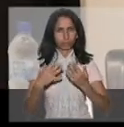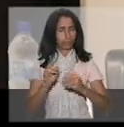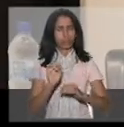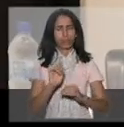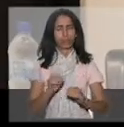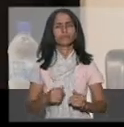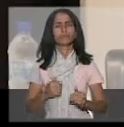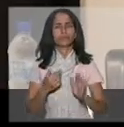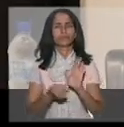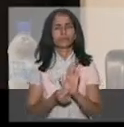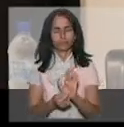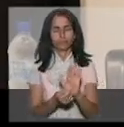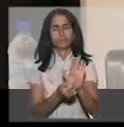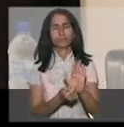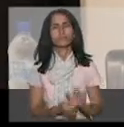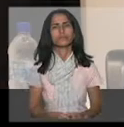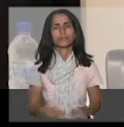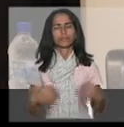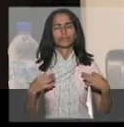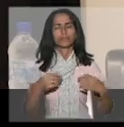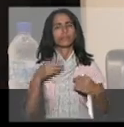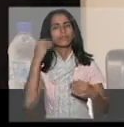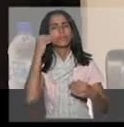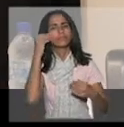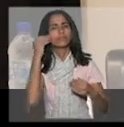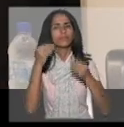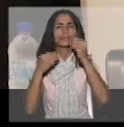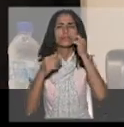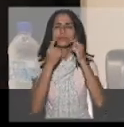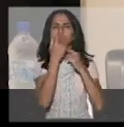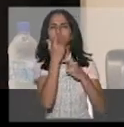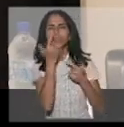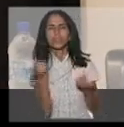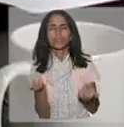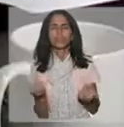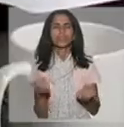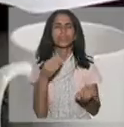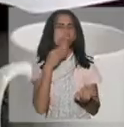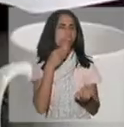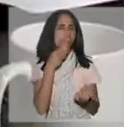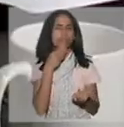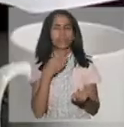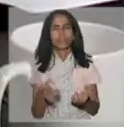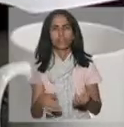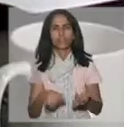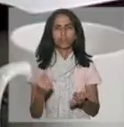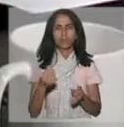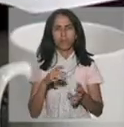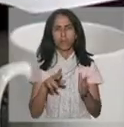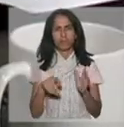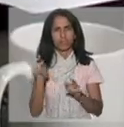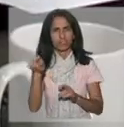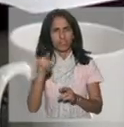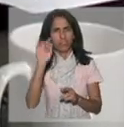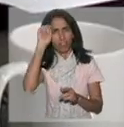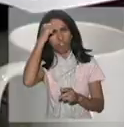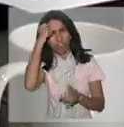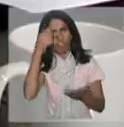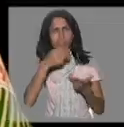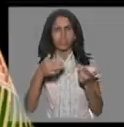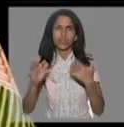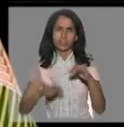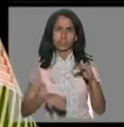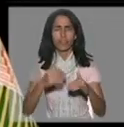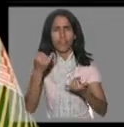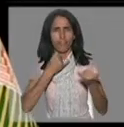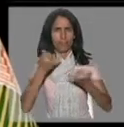coisa que desempenha a sua imagem, ou, sei lá, do maquiador que fala do seu nariz, ou da sua estética afro, entendeu? Que é o que acontece,